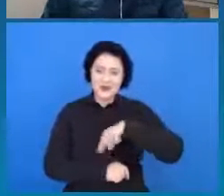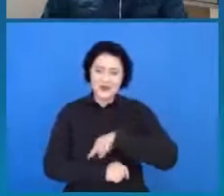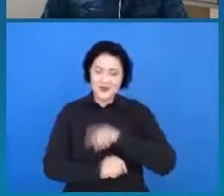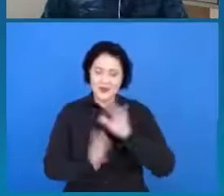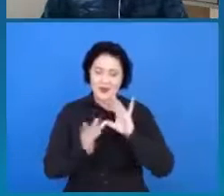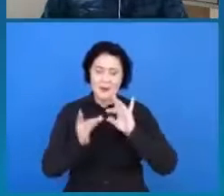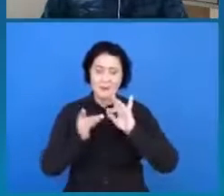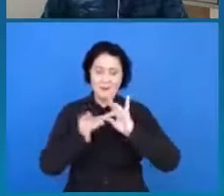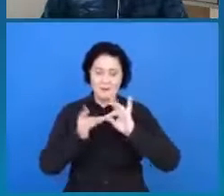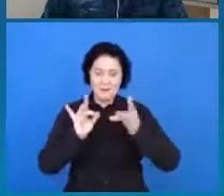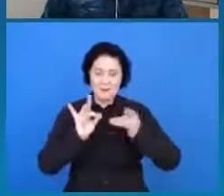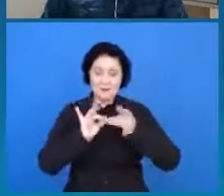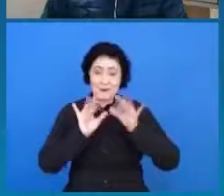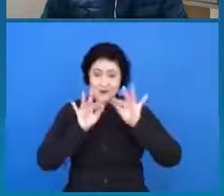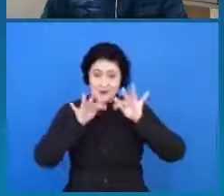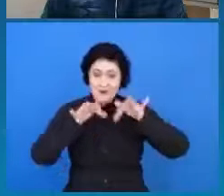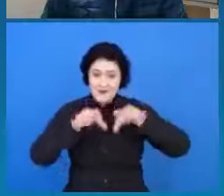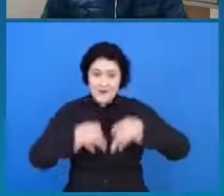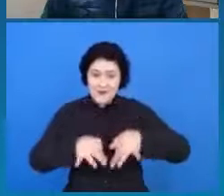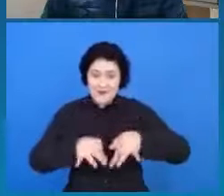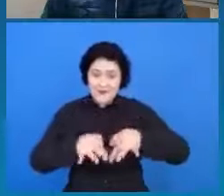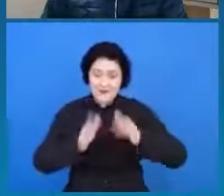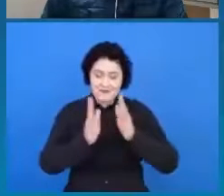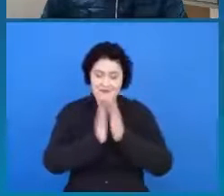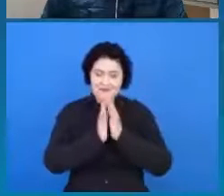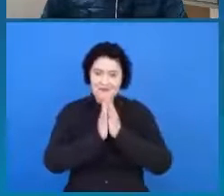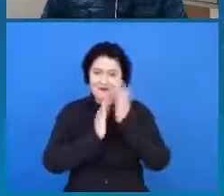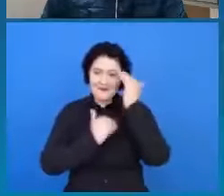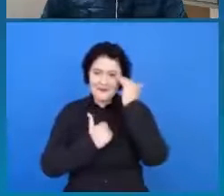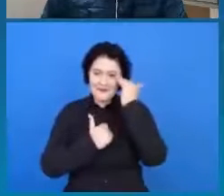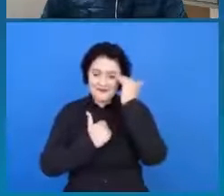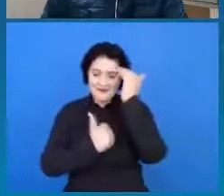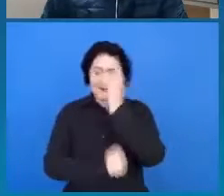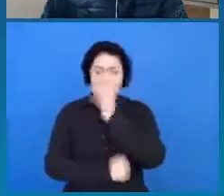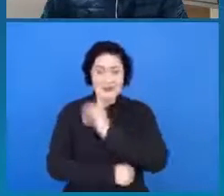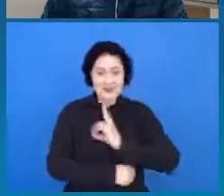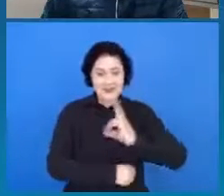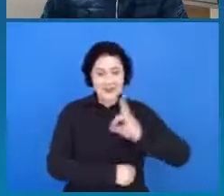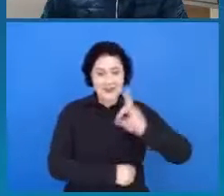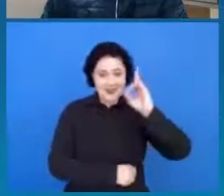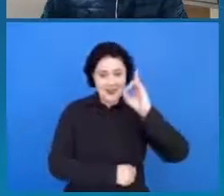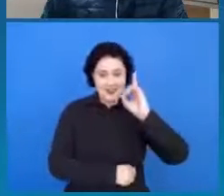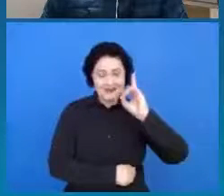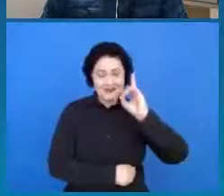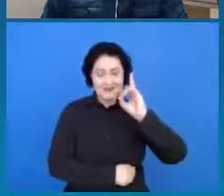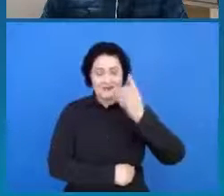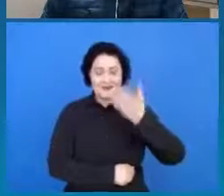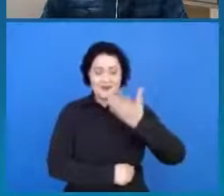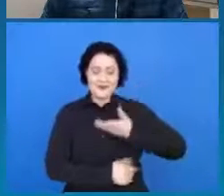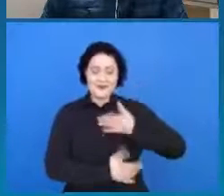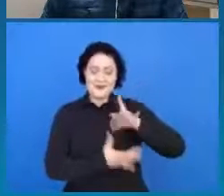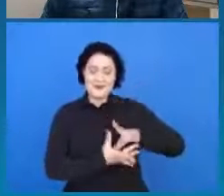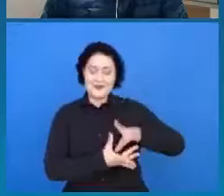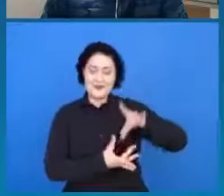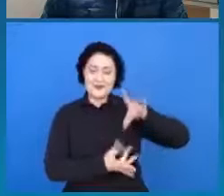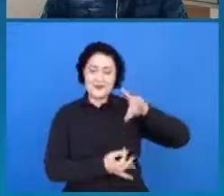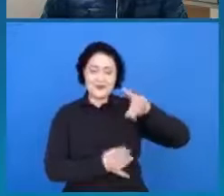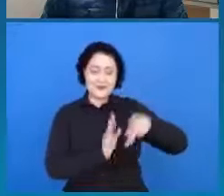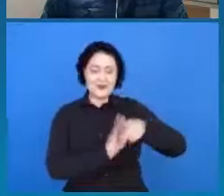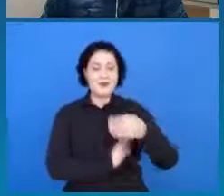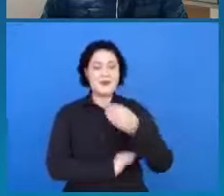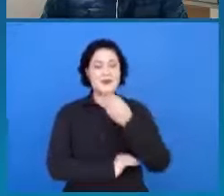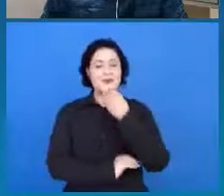prece final a nossa prece de gratidão a Deus aos bons espíritos pela